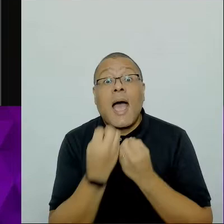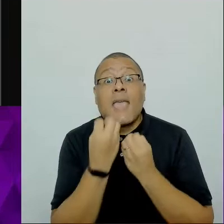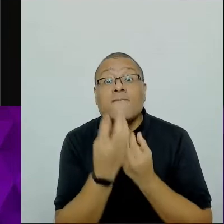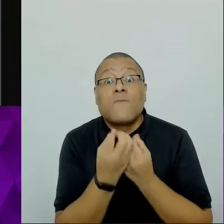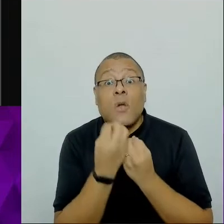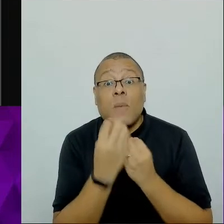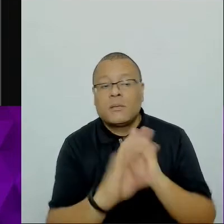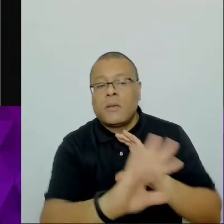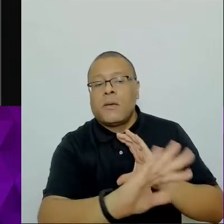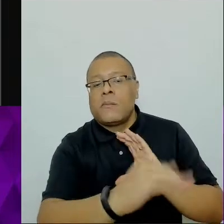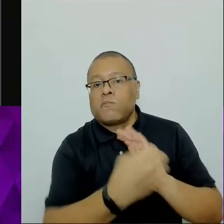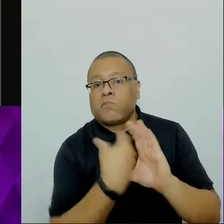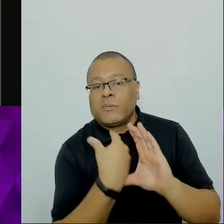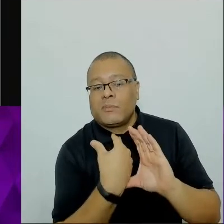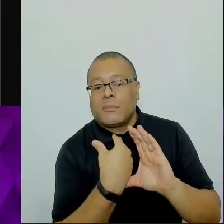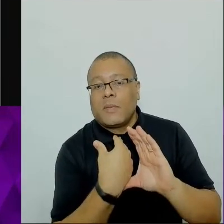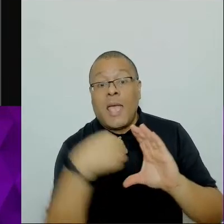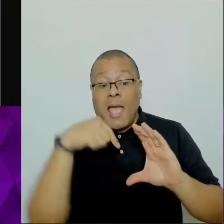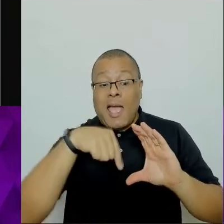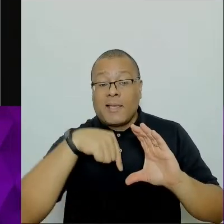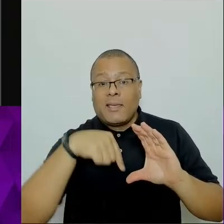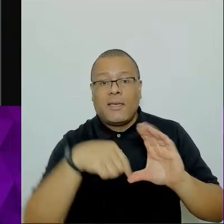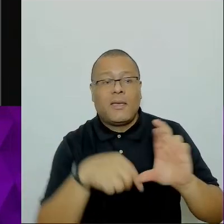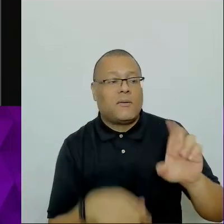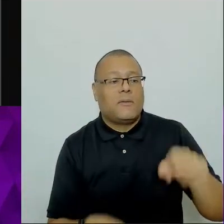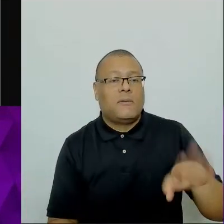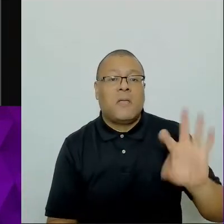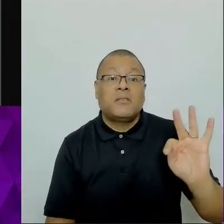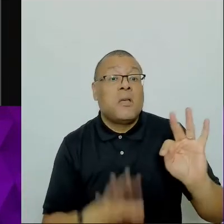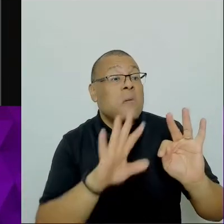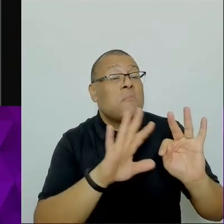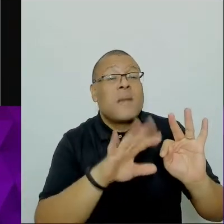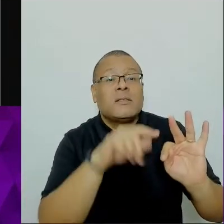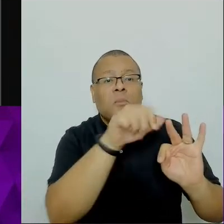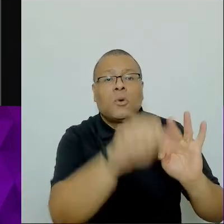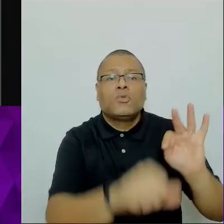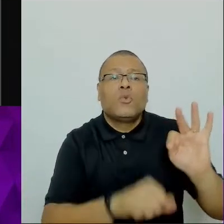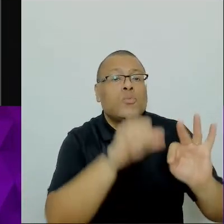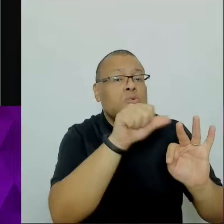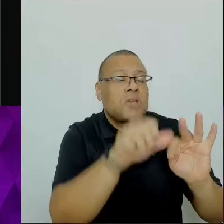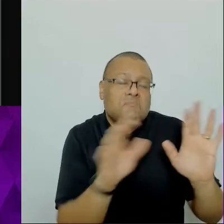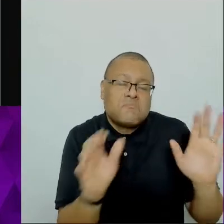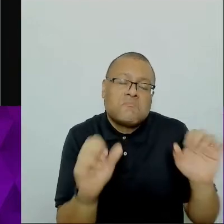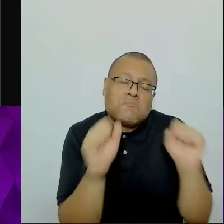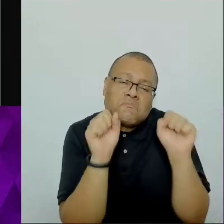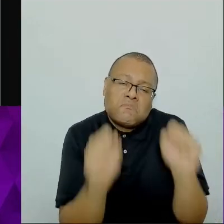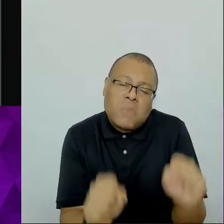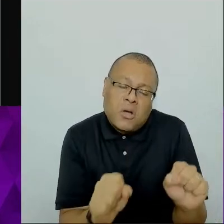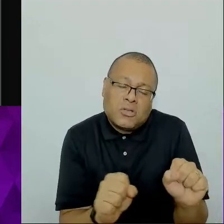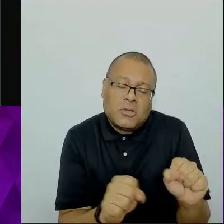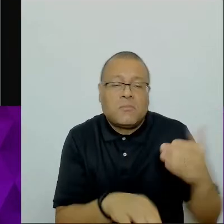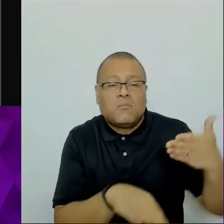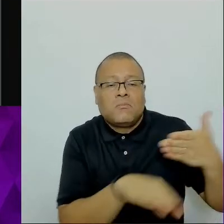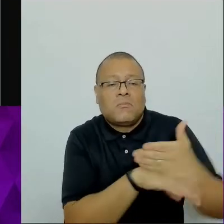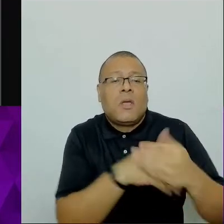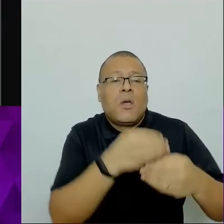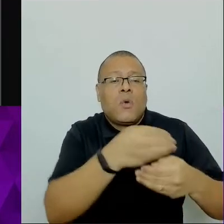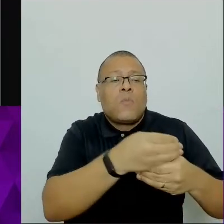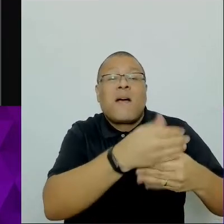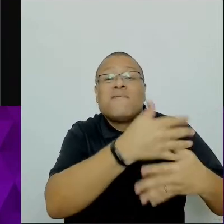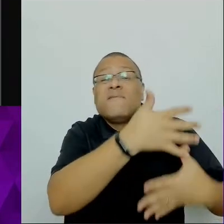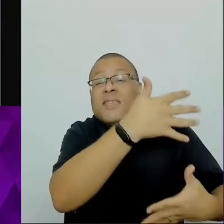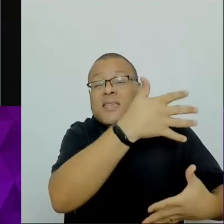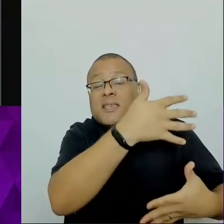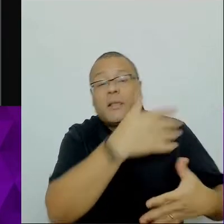desse serviço REST. Só que poderia ser qualquer outro tipo de entrada de dados. Poderia ser um consumidor de uma fila, enfim, poderia ser